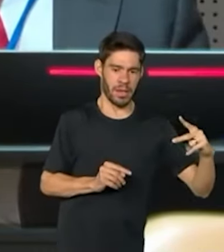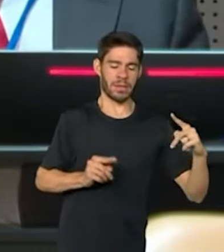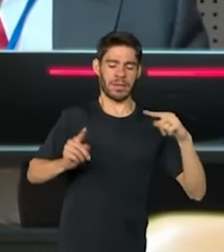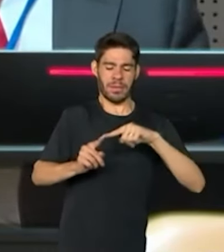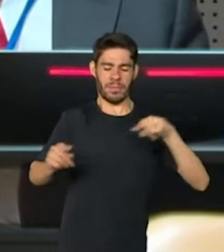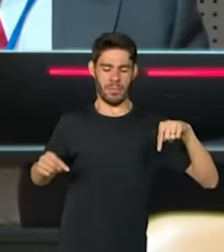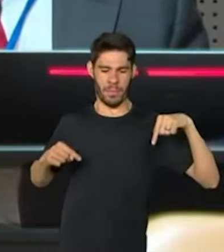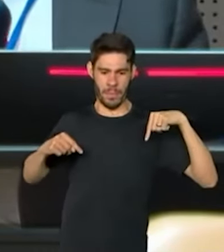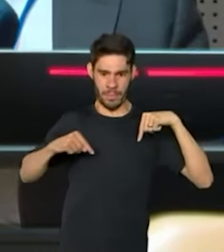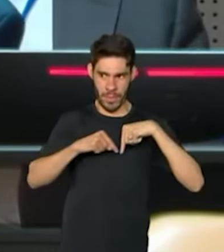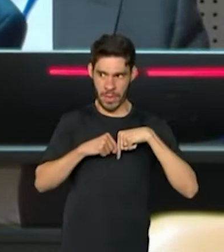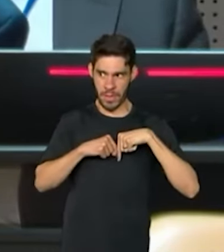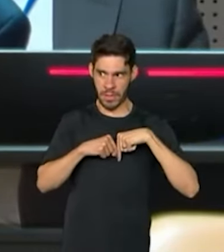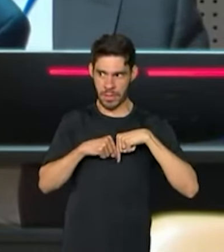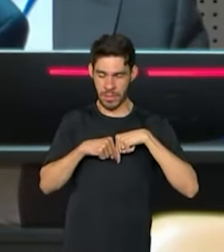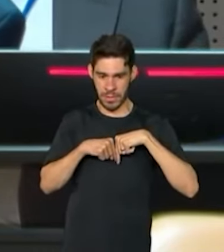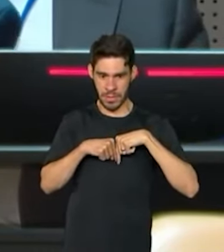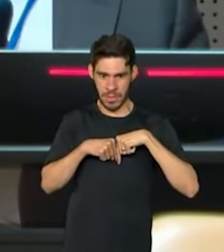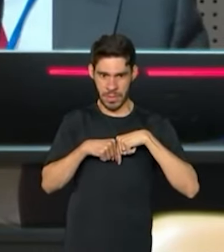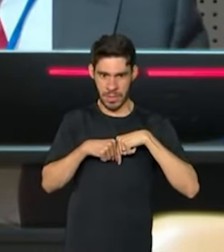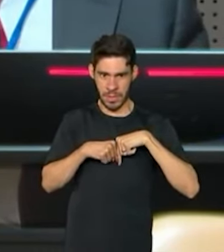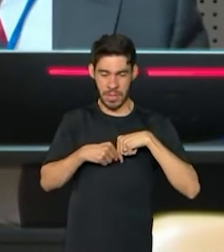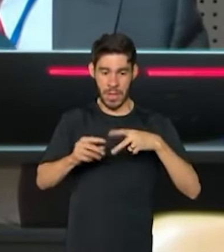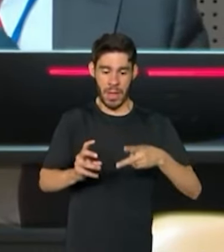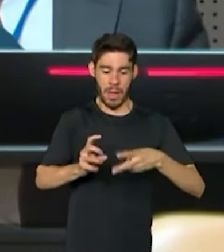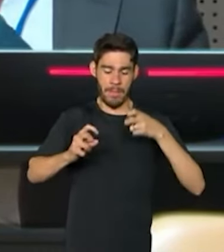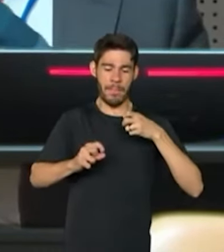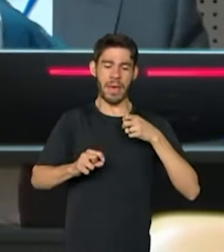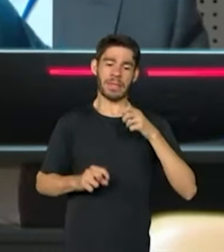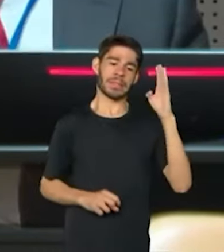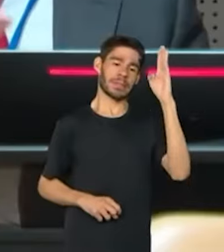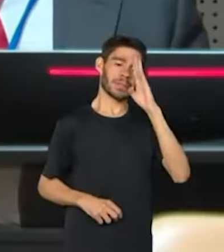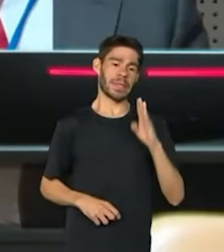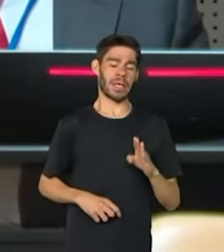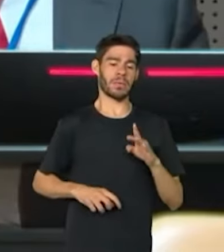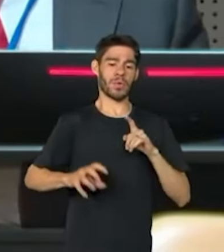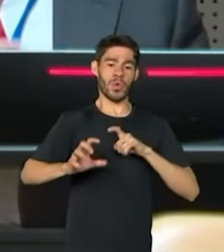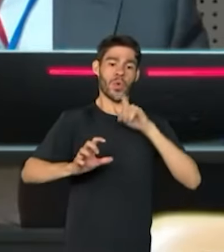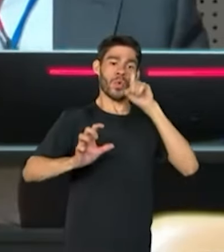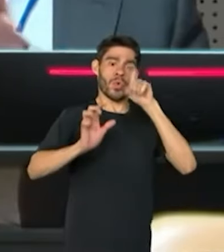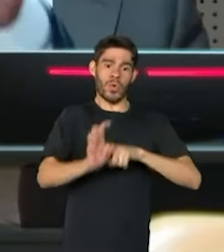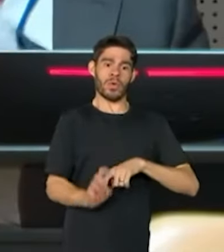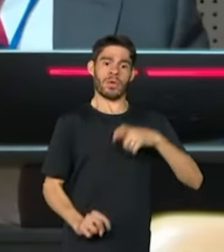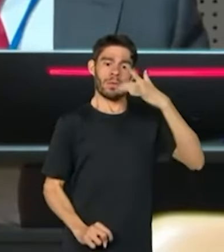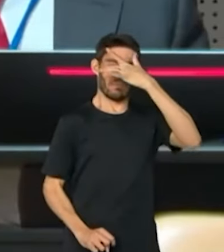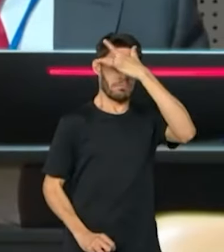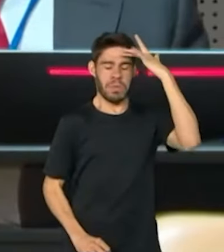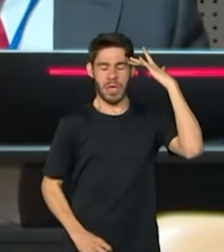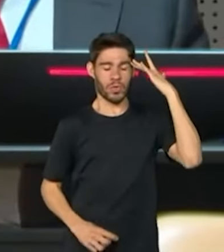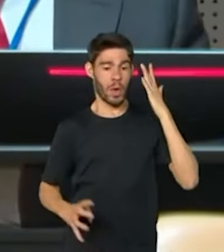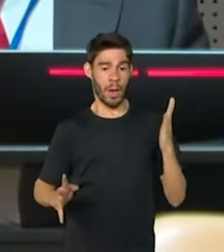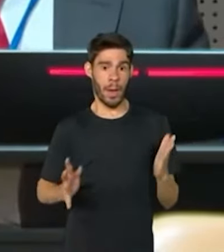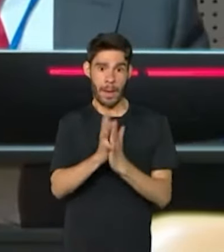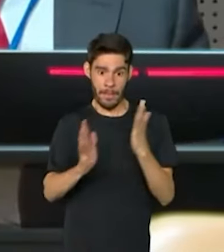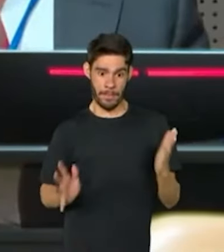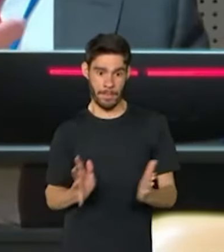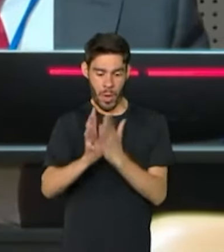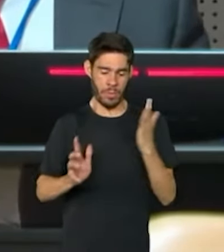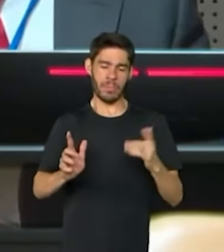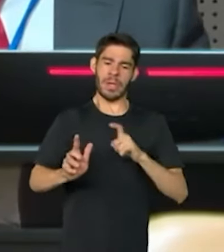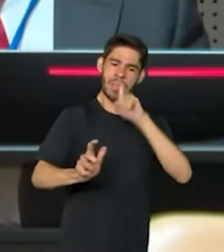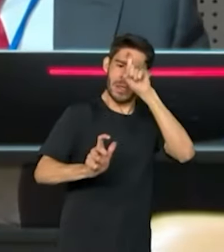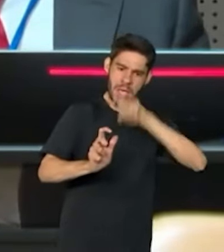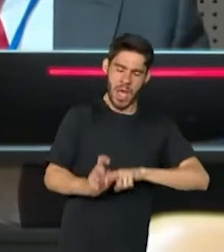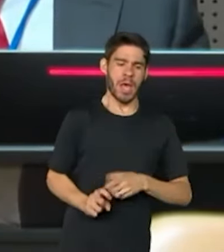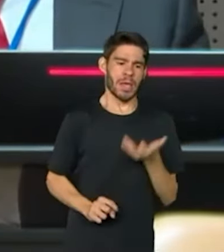sala. Nós estamos agora percebendo no Brasil o endividamento das pessoas mais pobres tentando